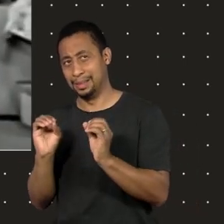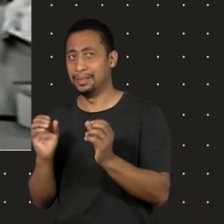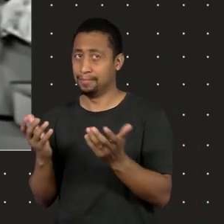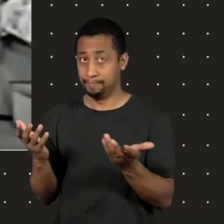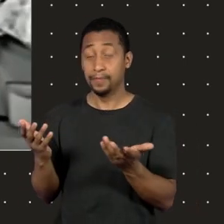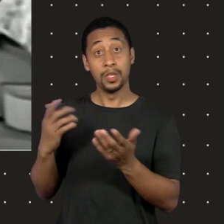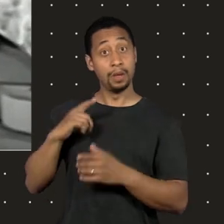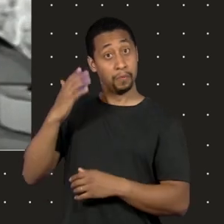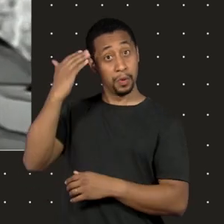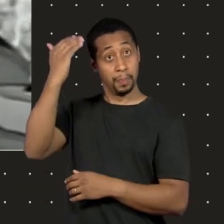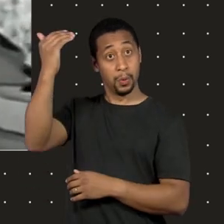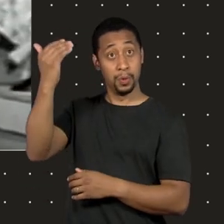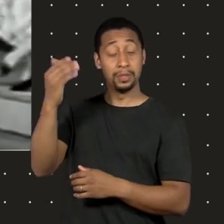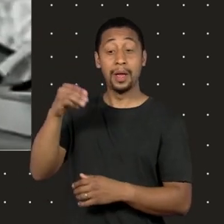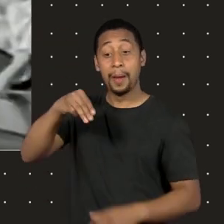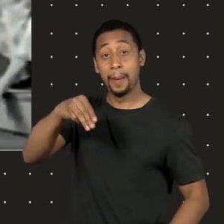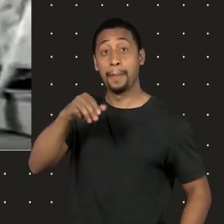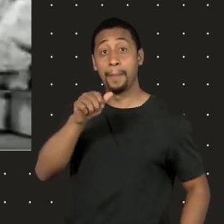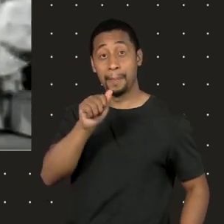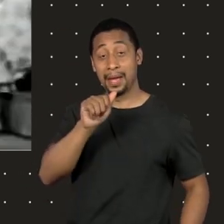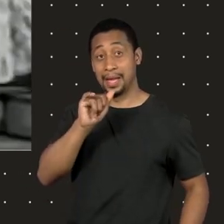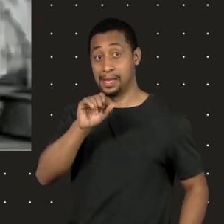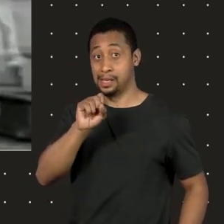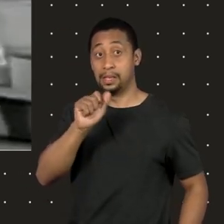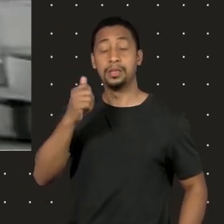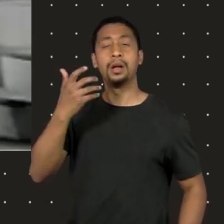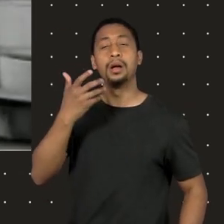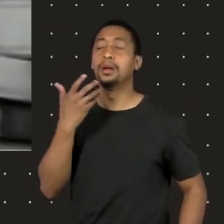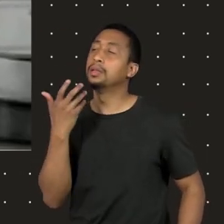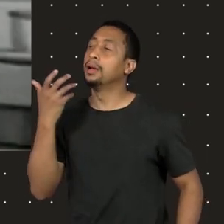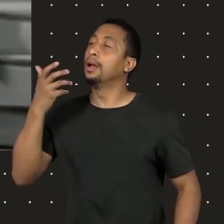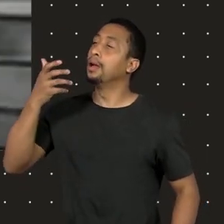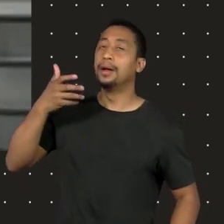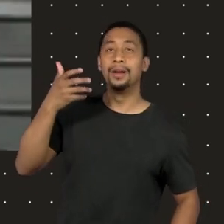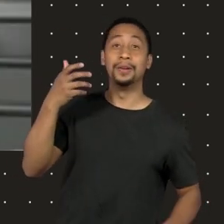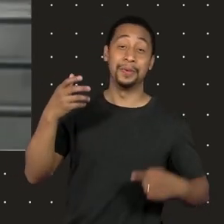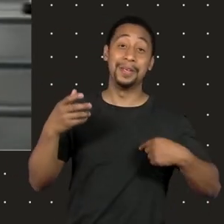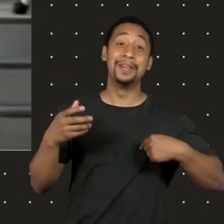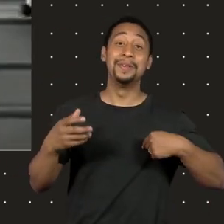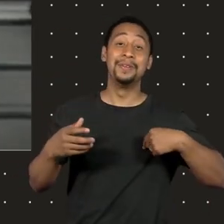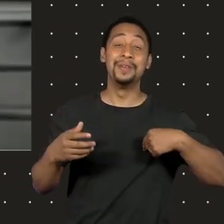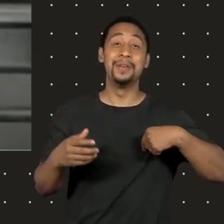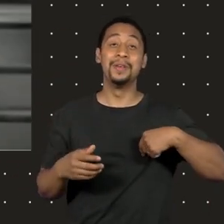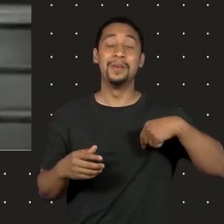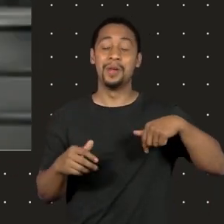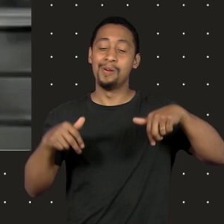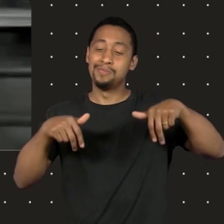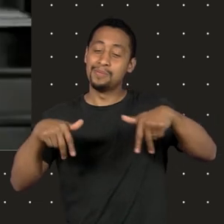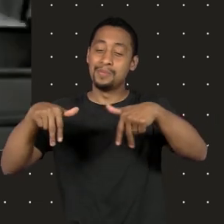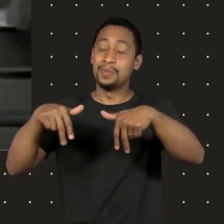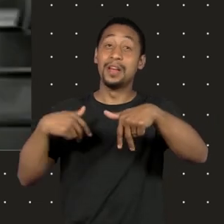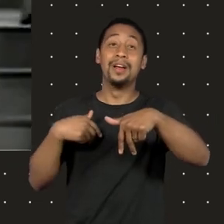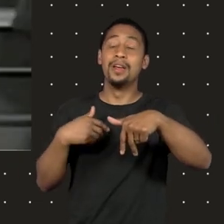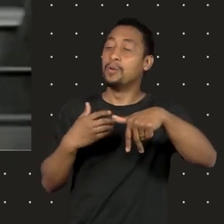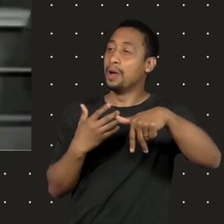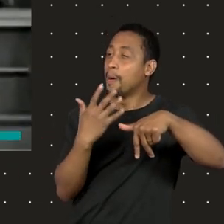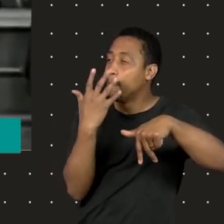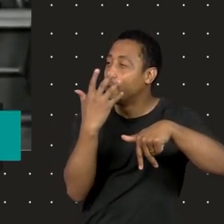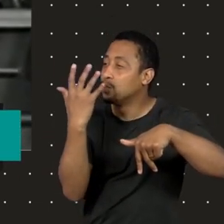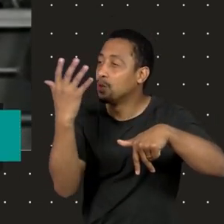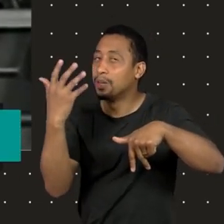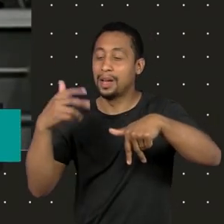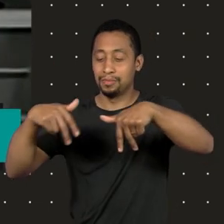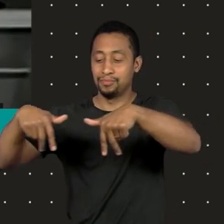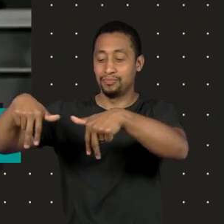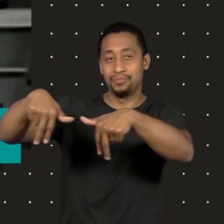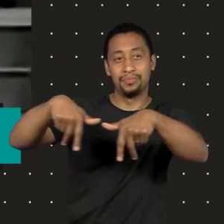é a Maísa cantando o Sabá Pireira, e eu fazia o pobre coitado que estava apaixonado por ela.